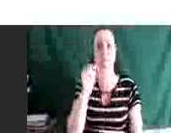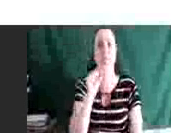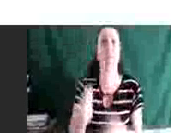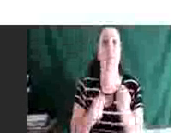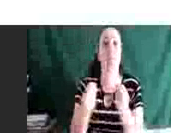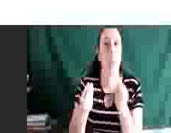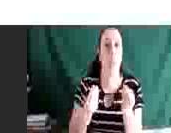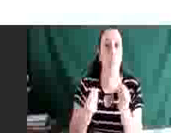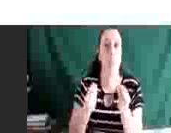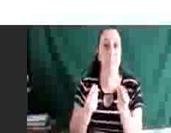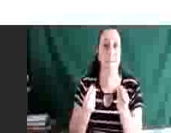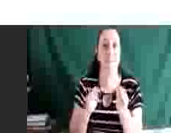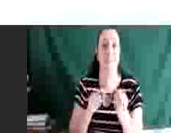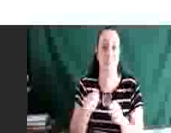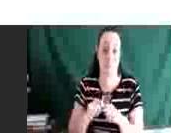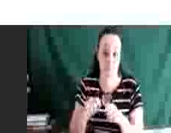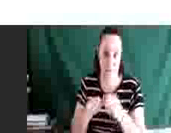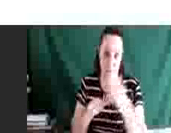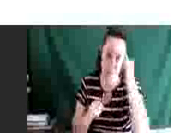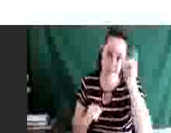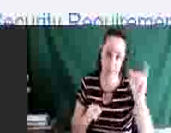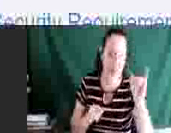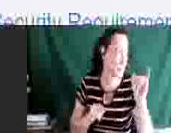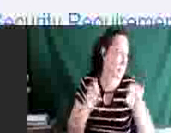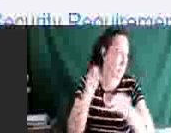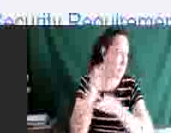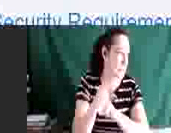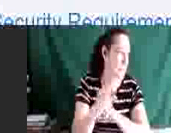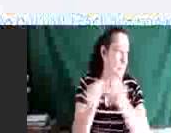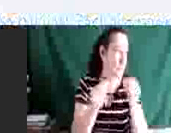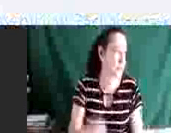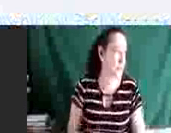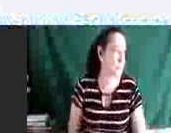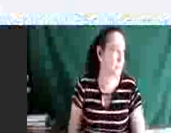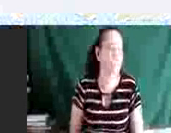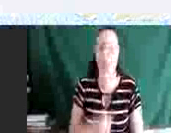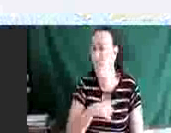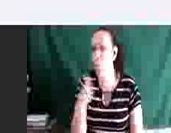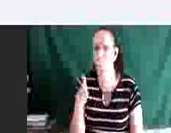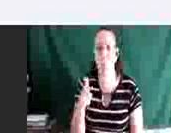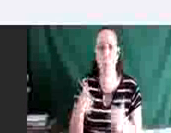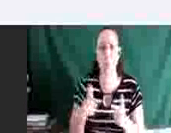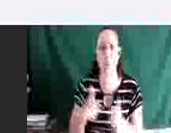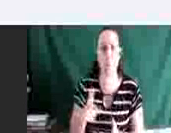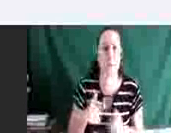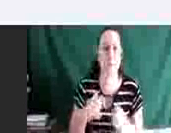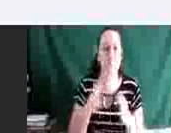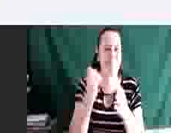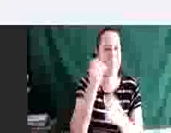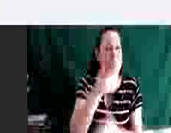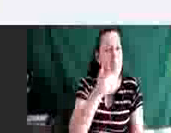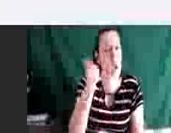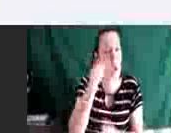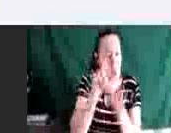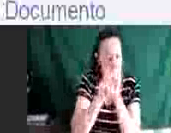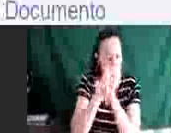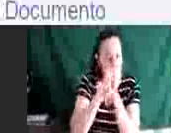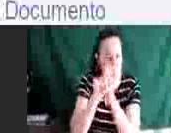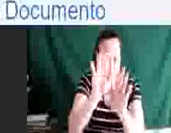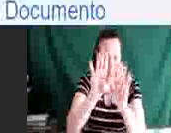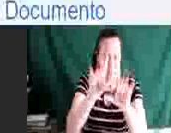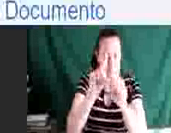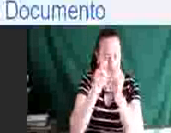estão indo para a área, além da área web, estão indo também para a área de mobiles, tanto para aplicativos mobile,